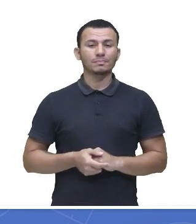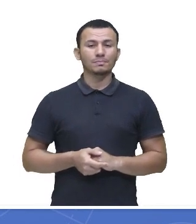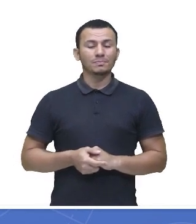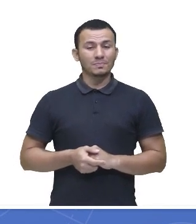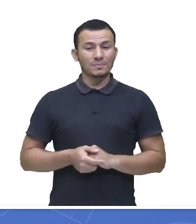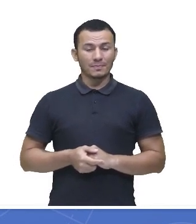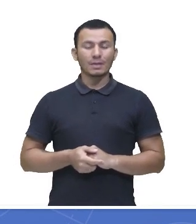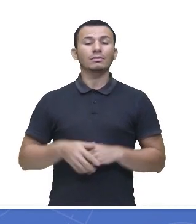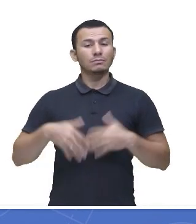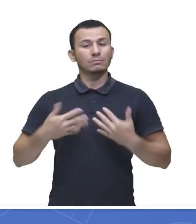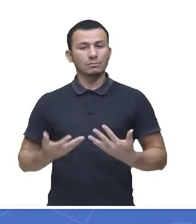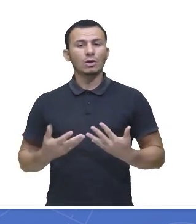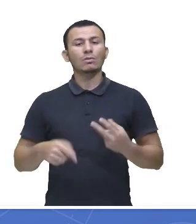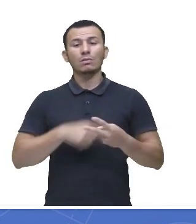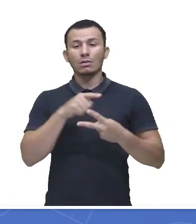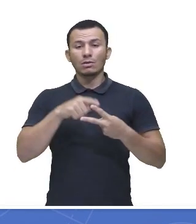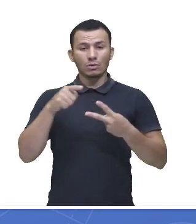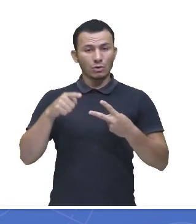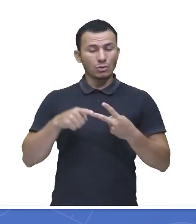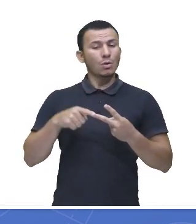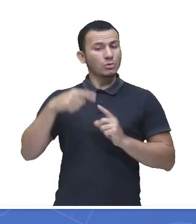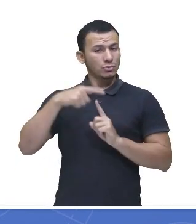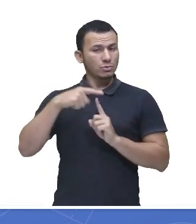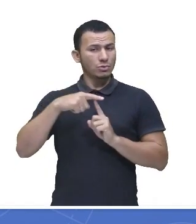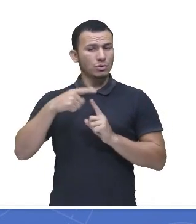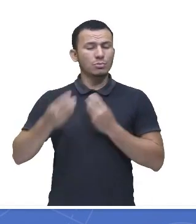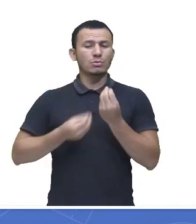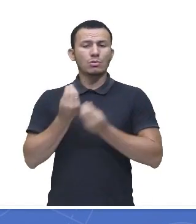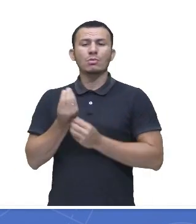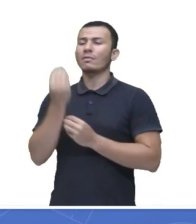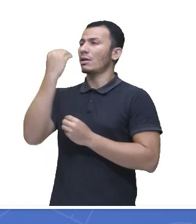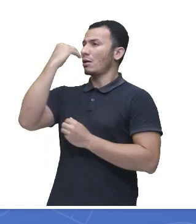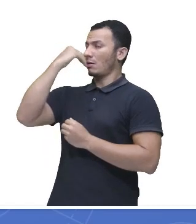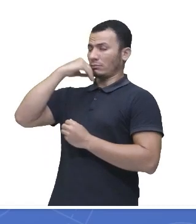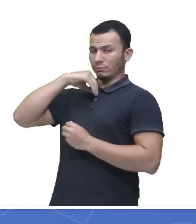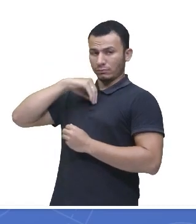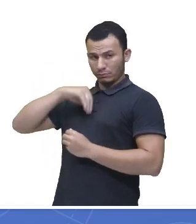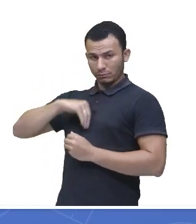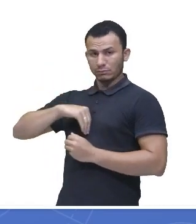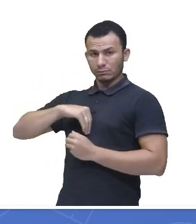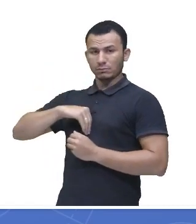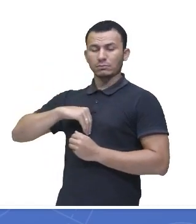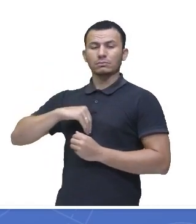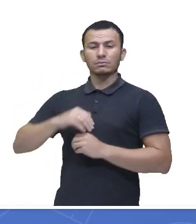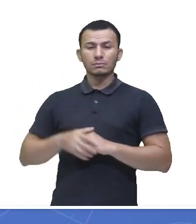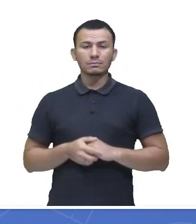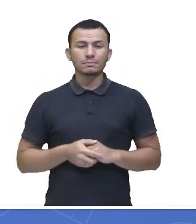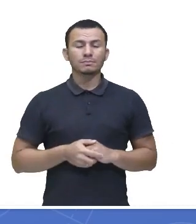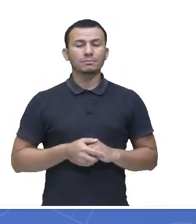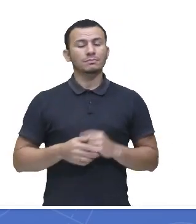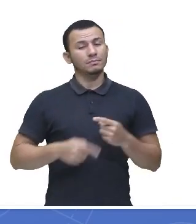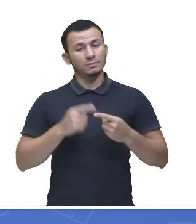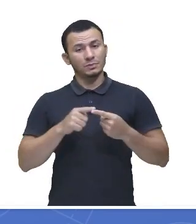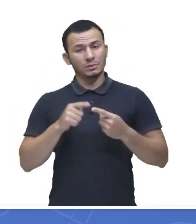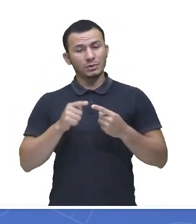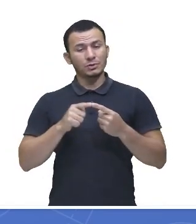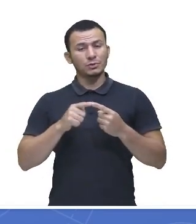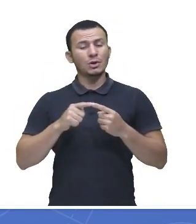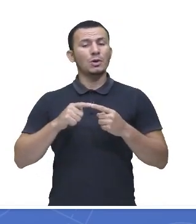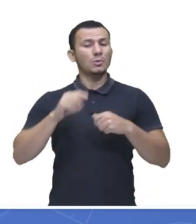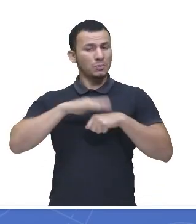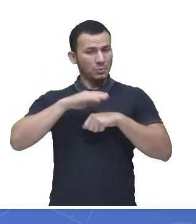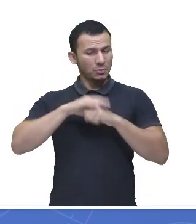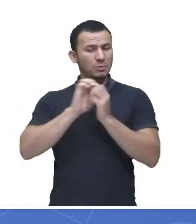bem. Então, eu tenho duas formas de diminuir meus alimentos, tá? No processo digestivo, seja pela digestão